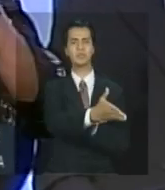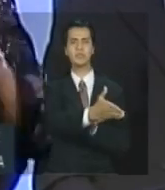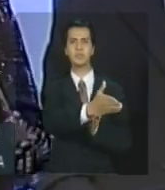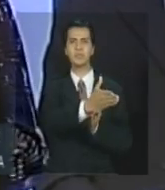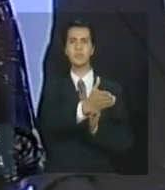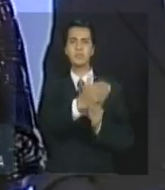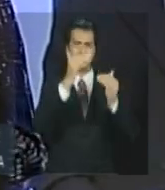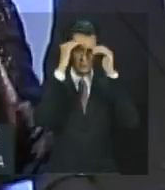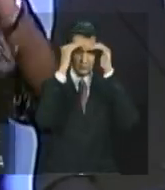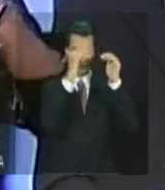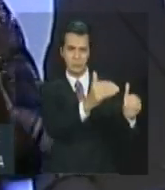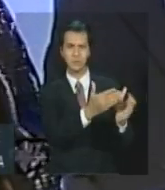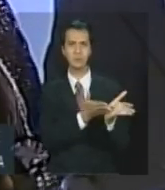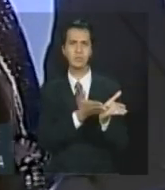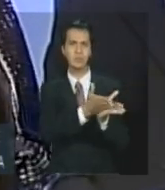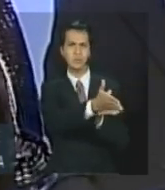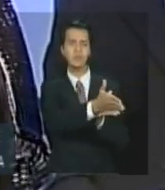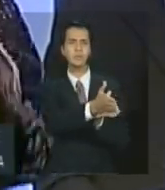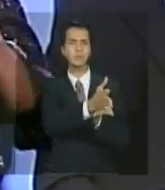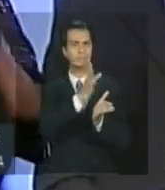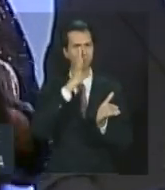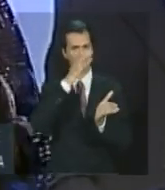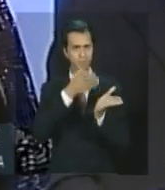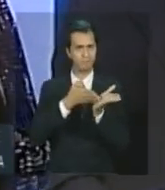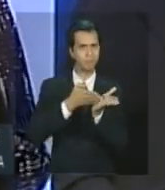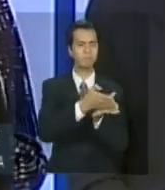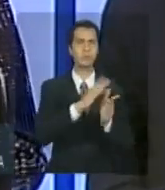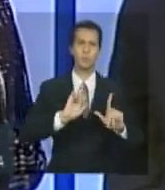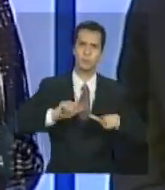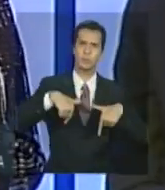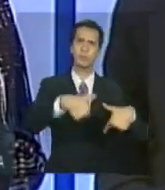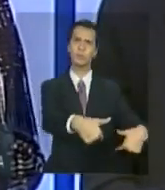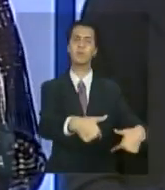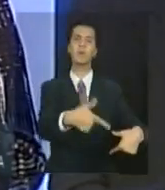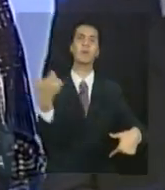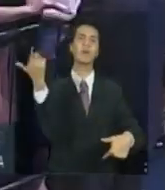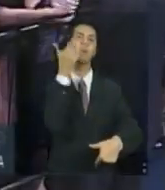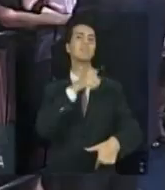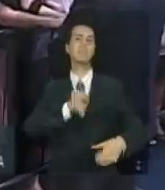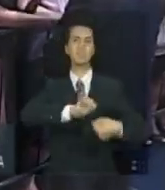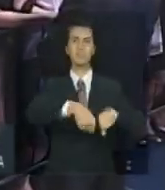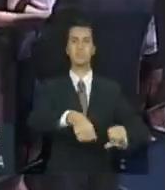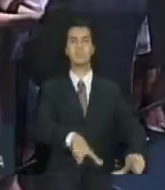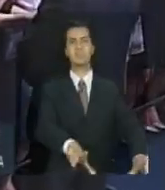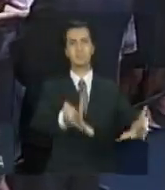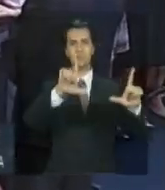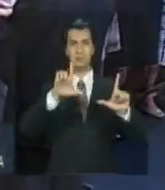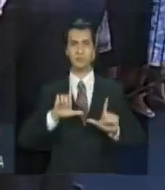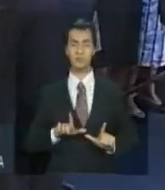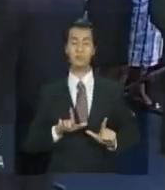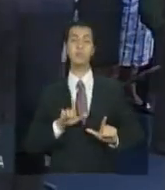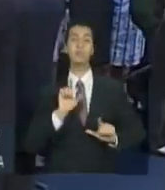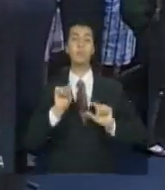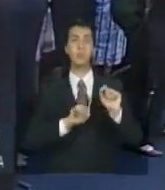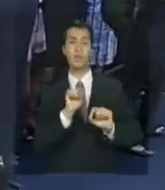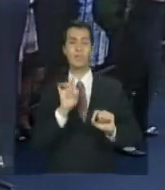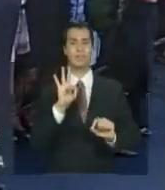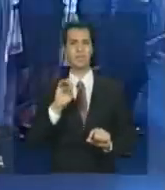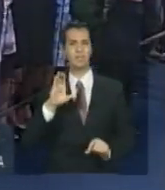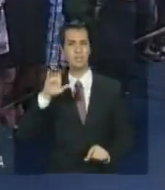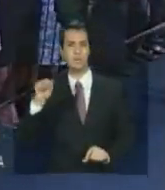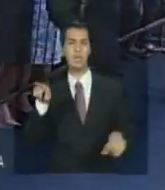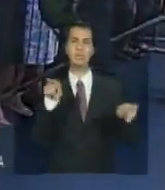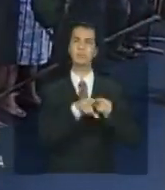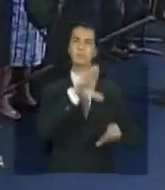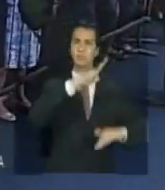e se dedicar com afinco e com esforço à formação, tanto a formação técnica como